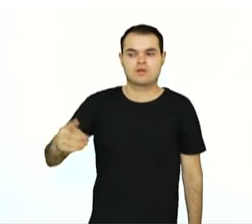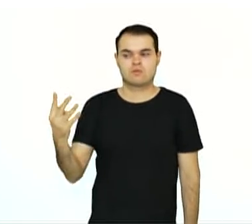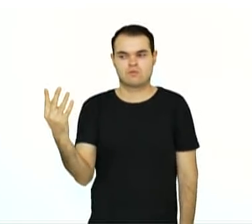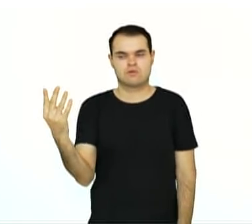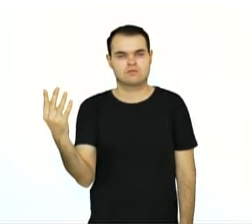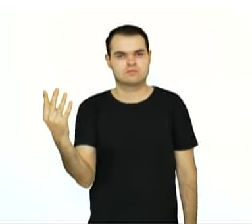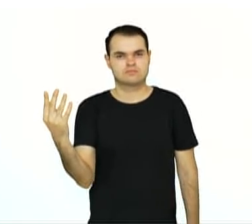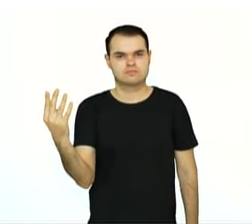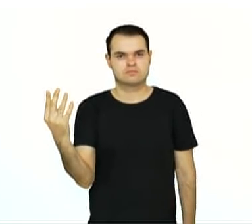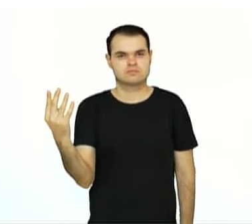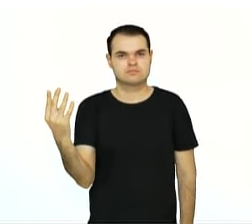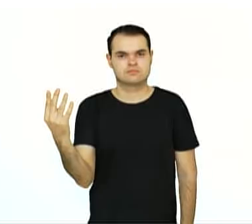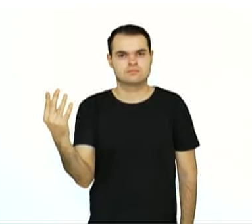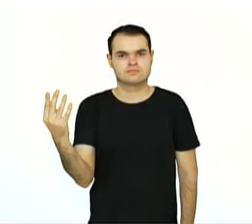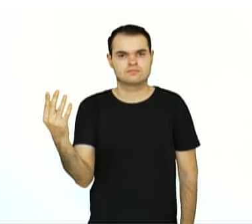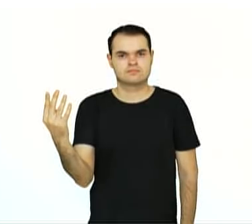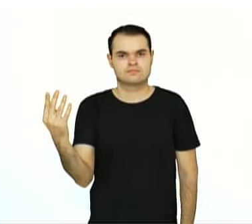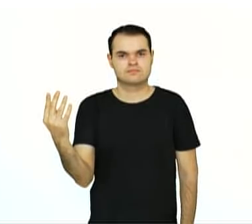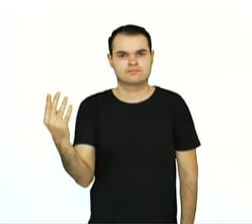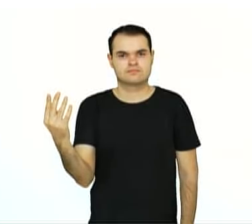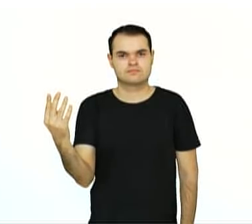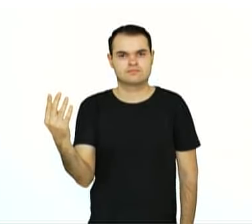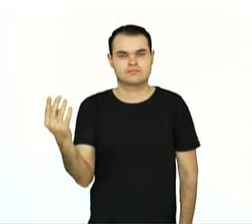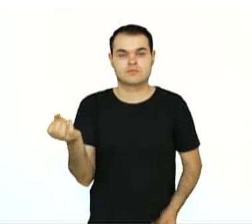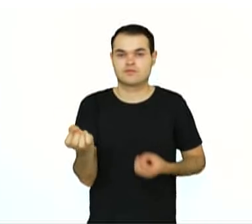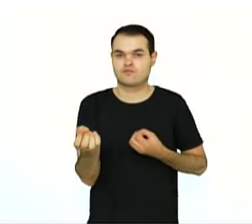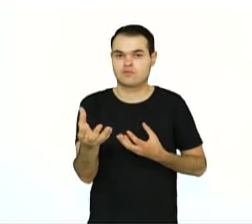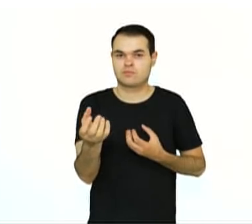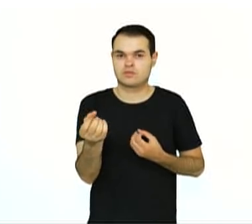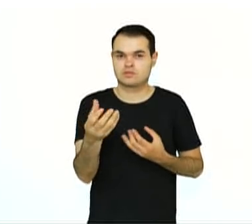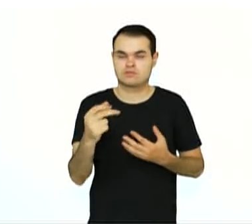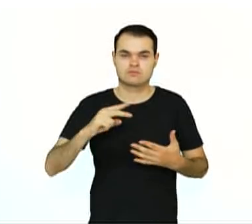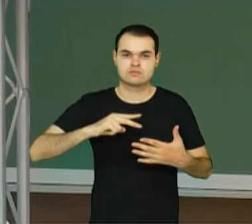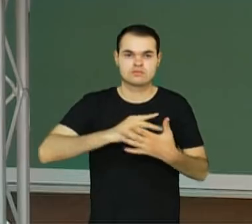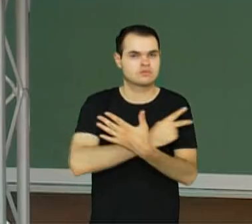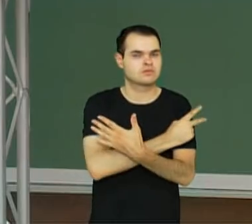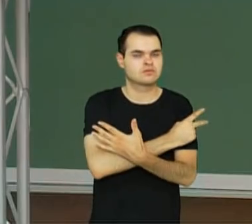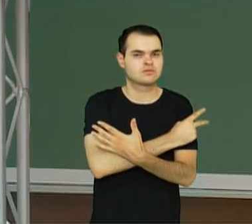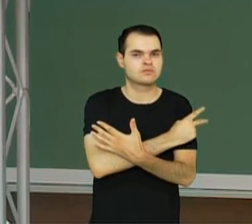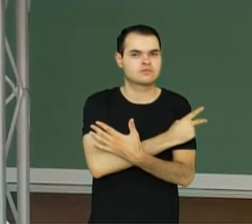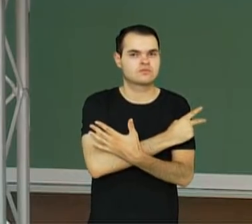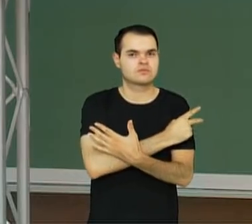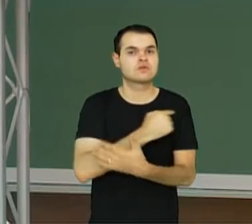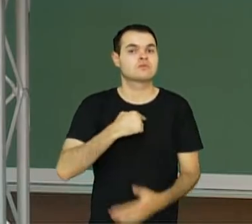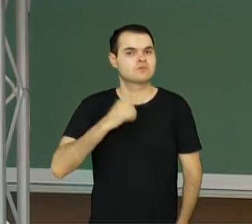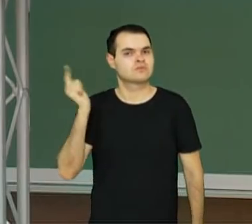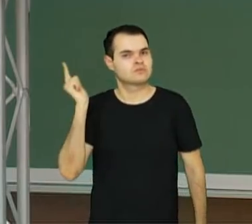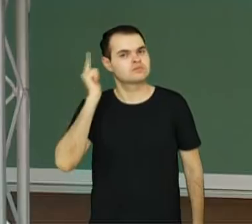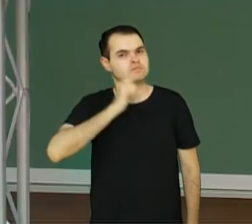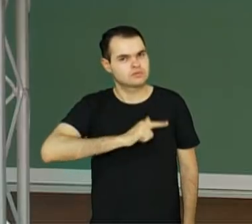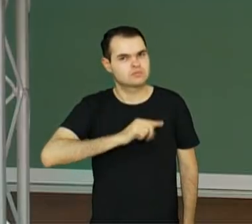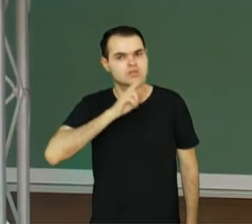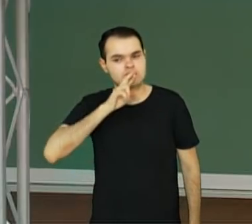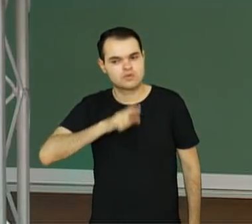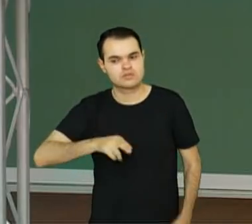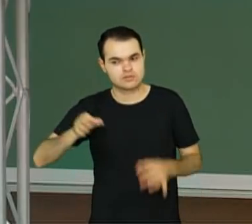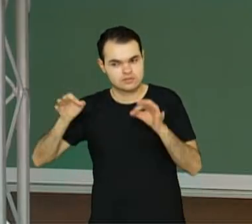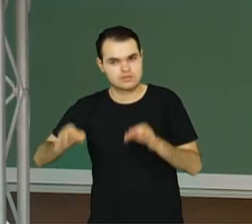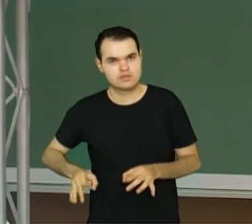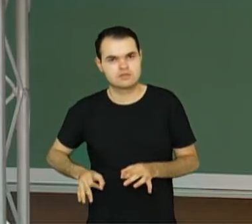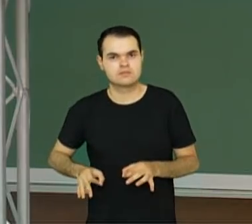4. Então, veja, para uma informação incorreta, eu consegui produzir uma resposta